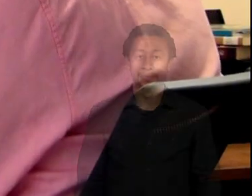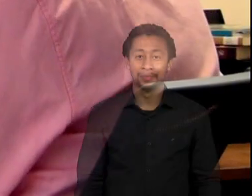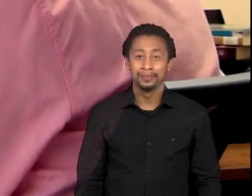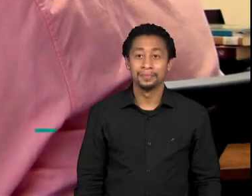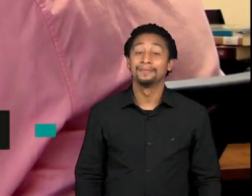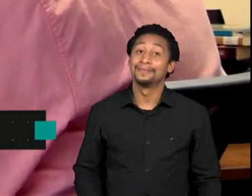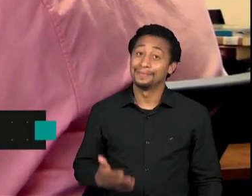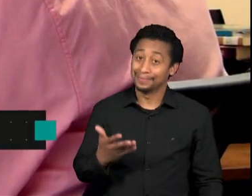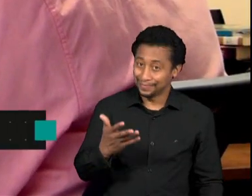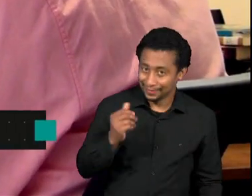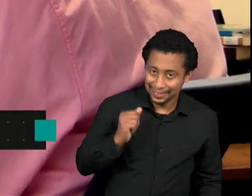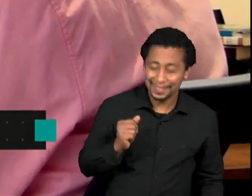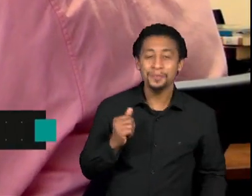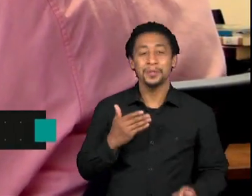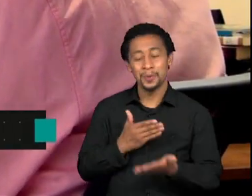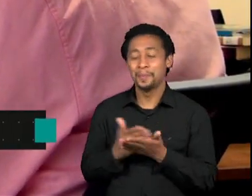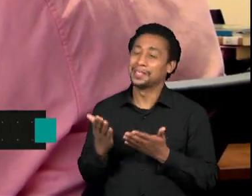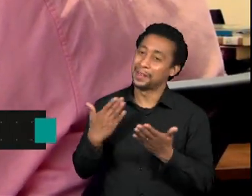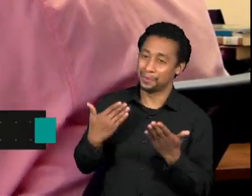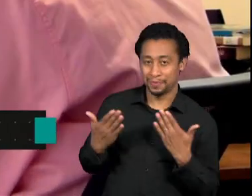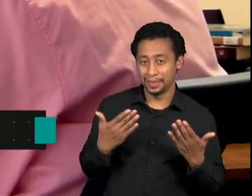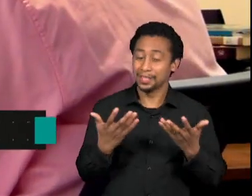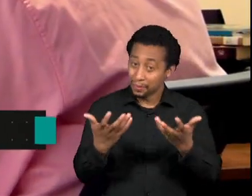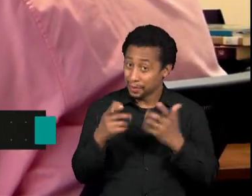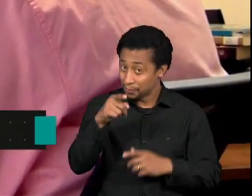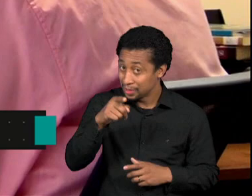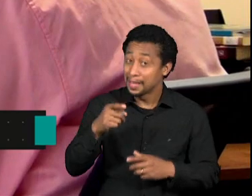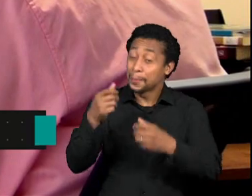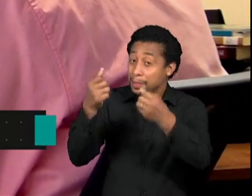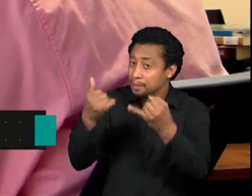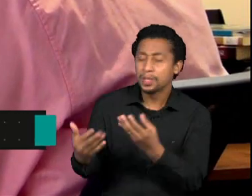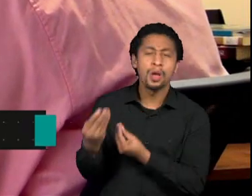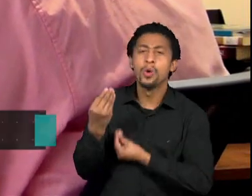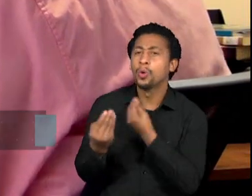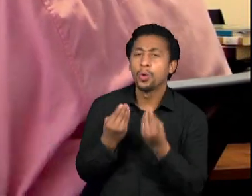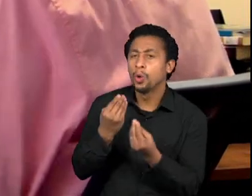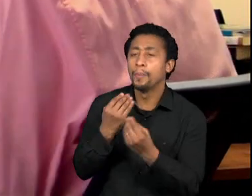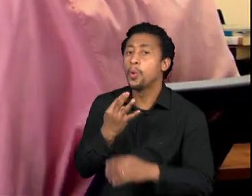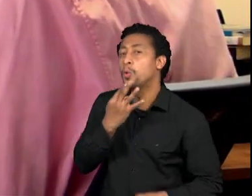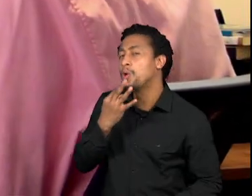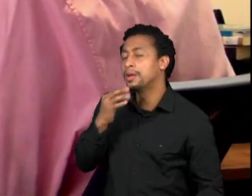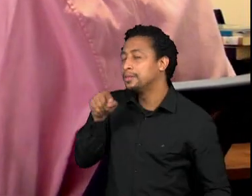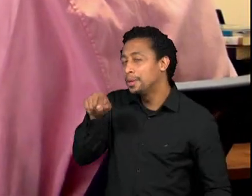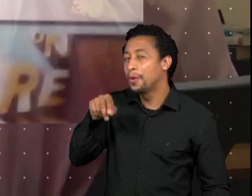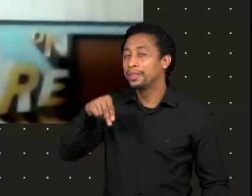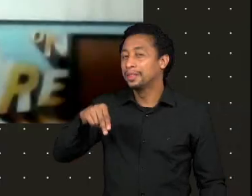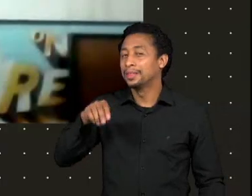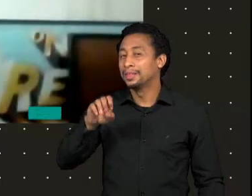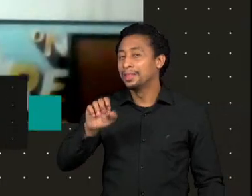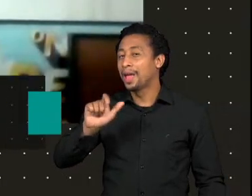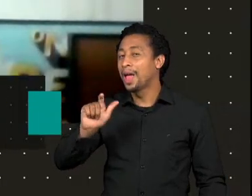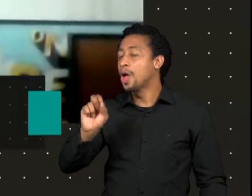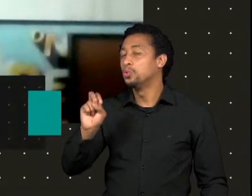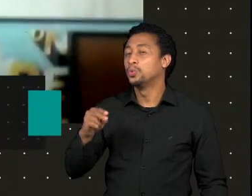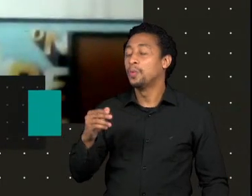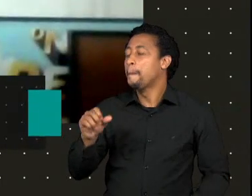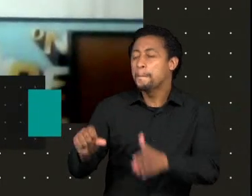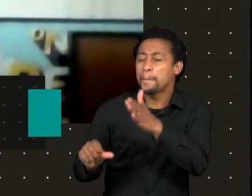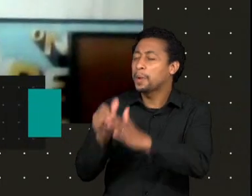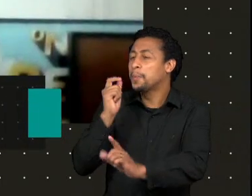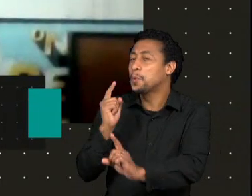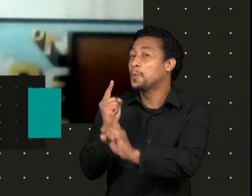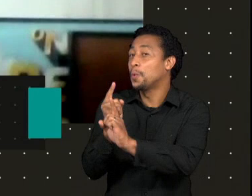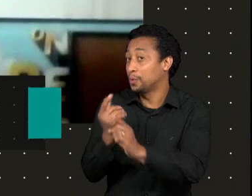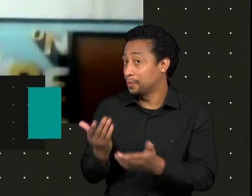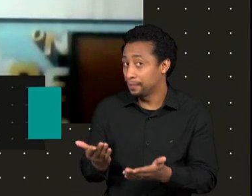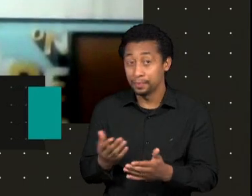Zizuca, para a gente começar a nossa conversa, queria que você contasse como é que você conheceu o Nelson, qual foi o seu primeiro contato com ele? Eu era estudante da